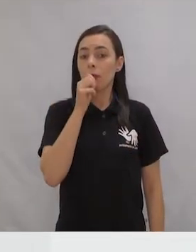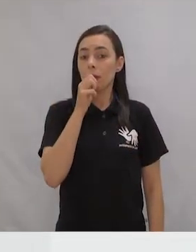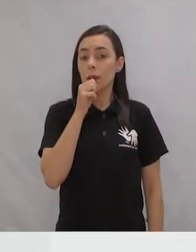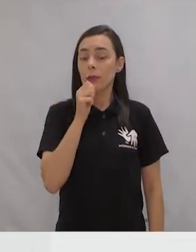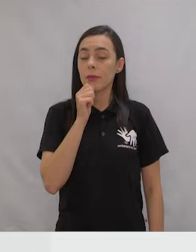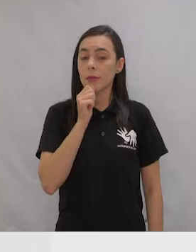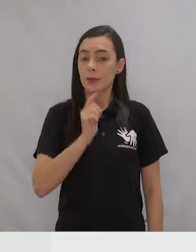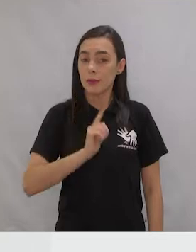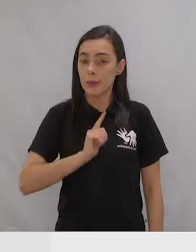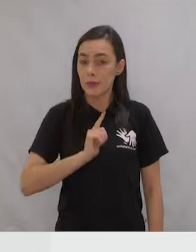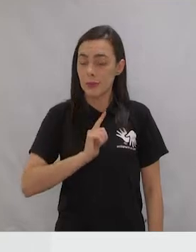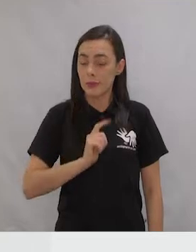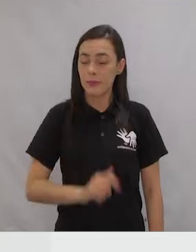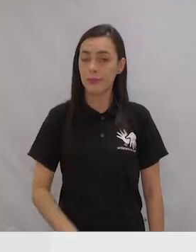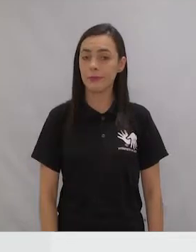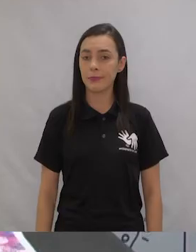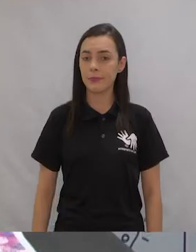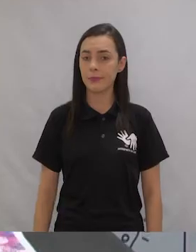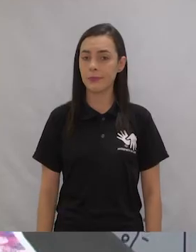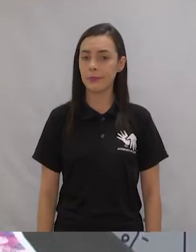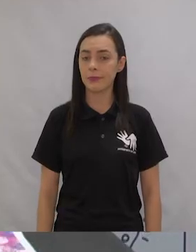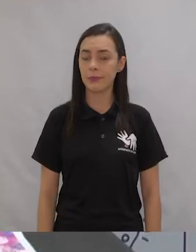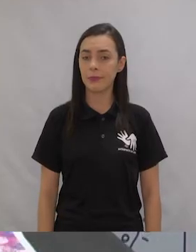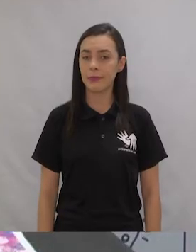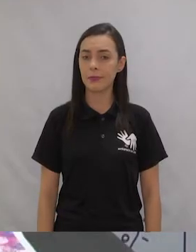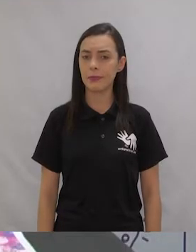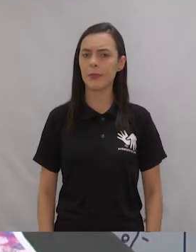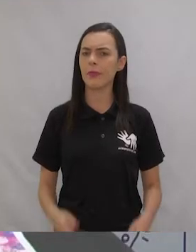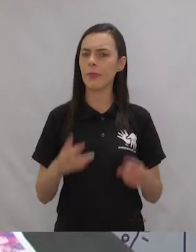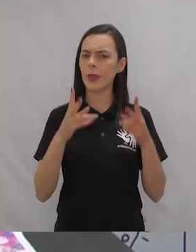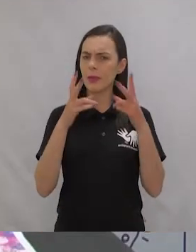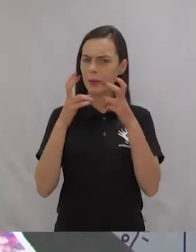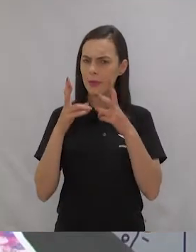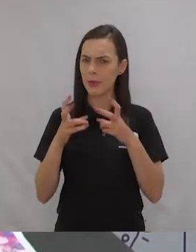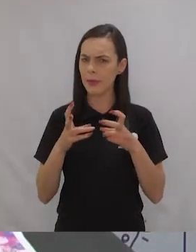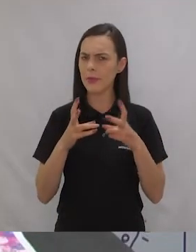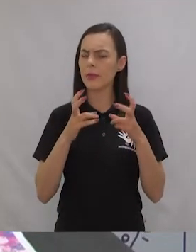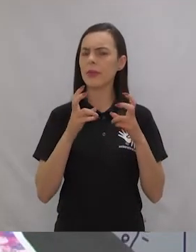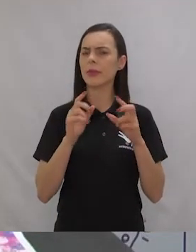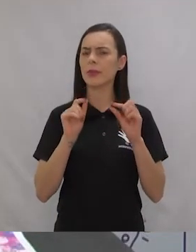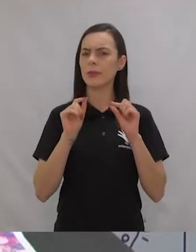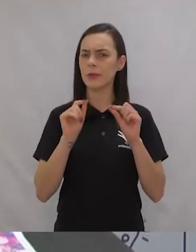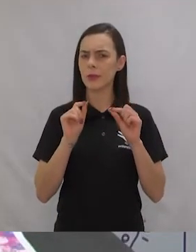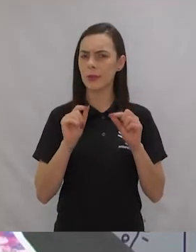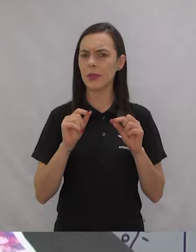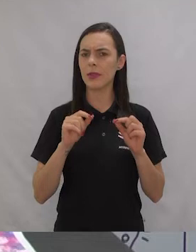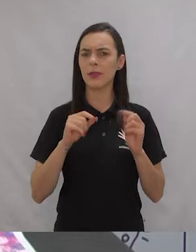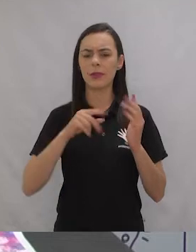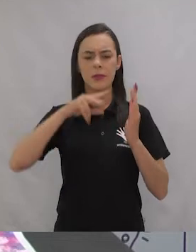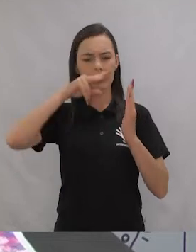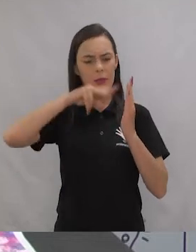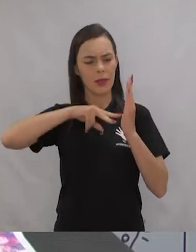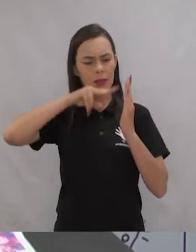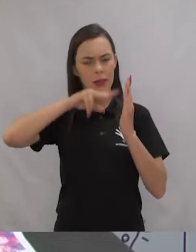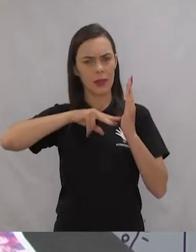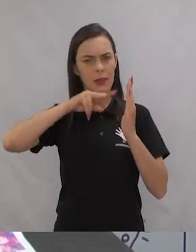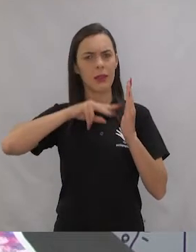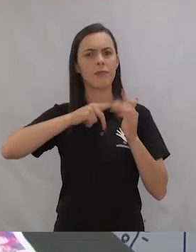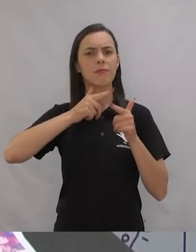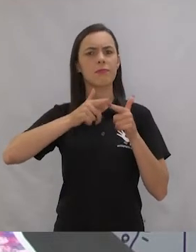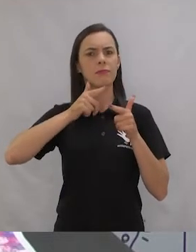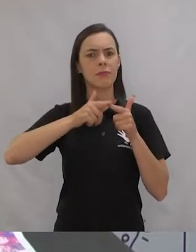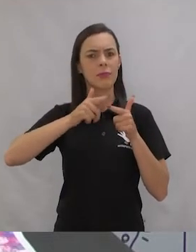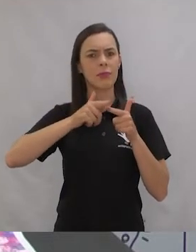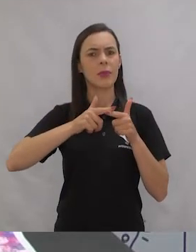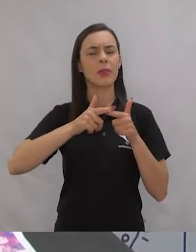laranjas restaram para a Ana? Vocês perceberam o quanto que nós estamos lendo uma situação